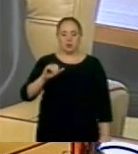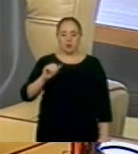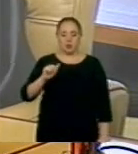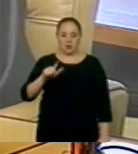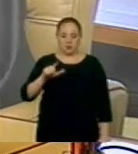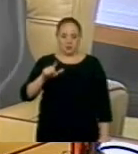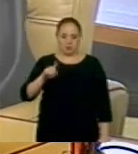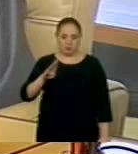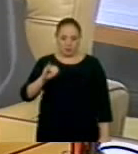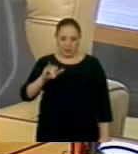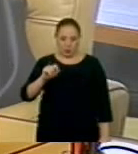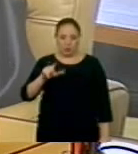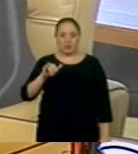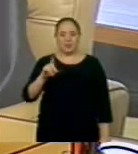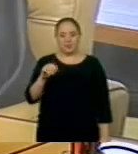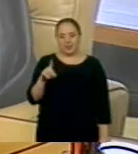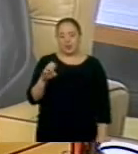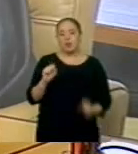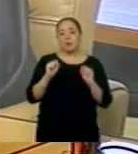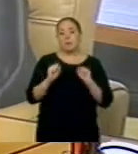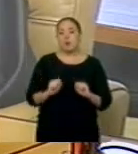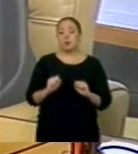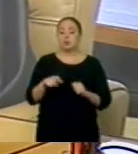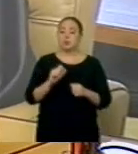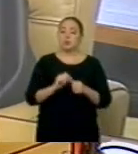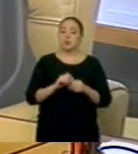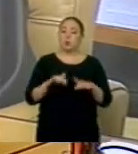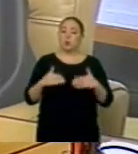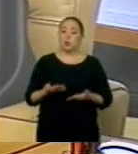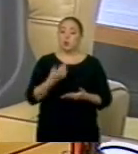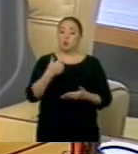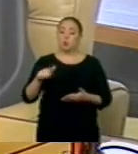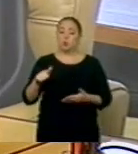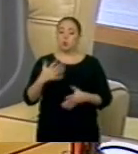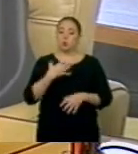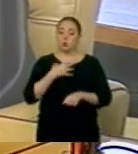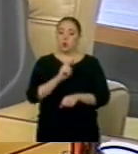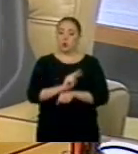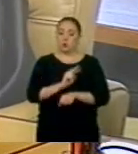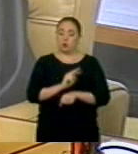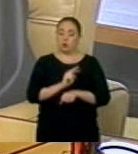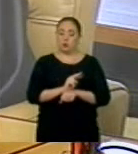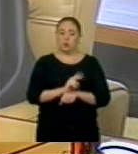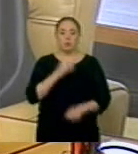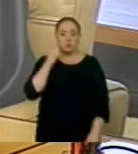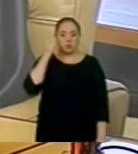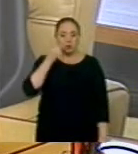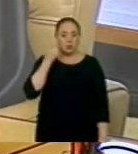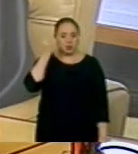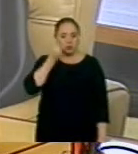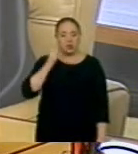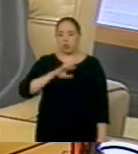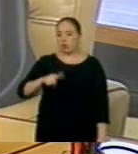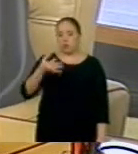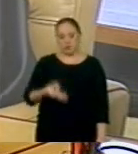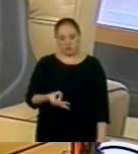portanto, ser justificadas quando outras formas de proteção aos membros do parlamento não forem